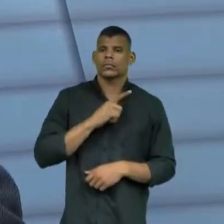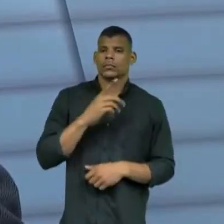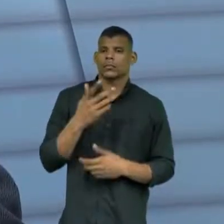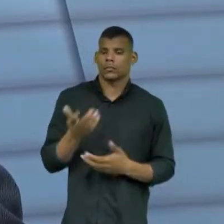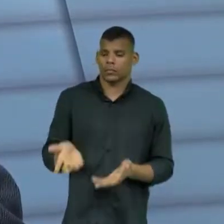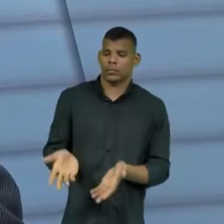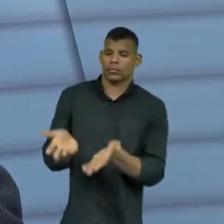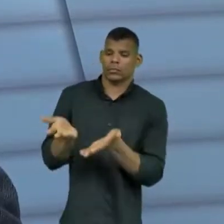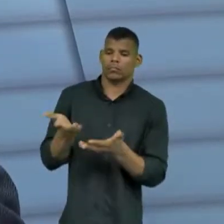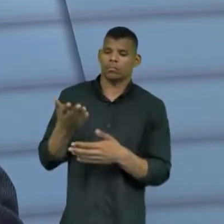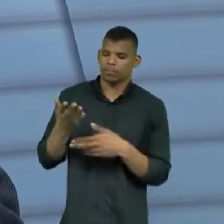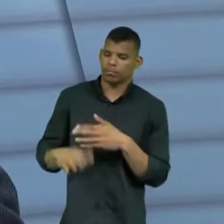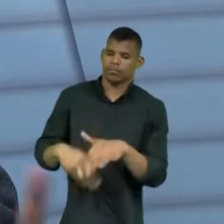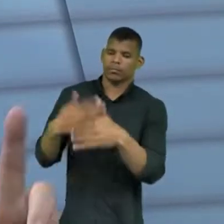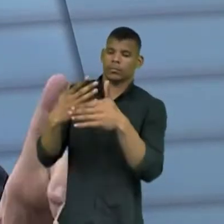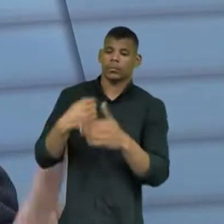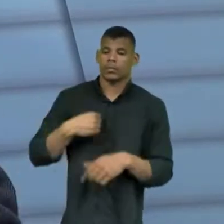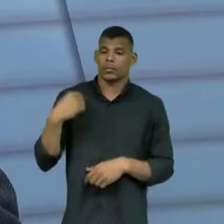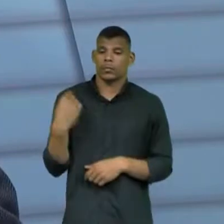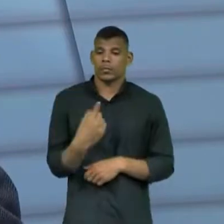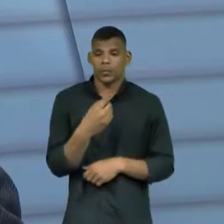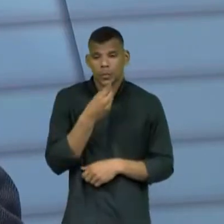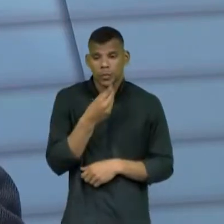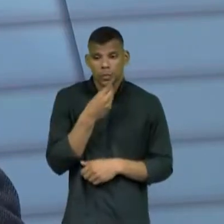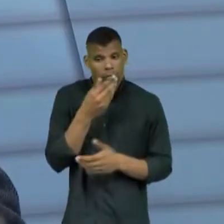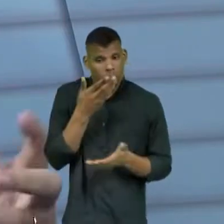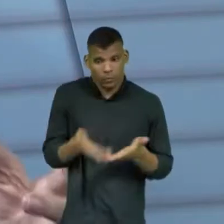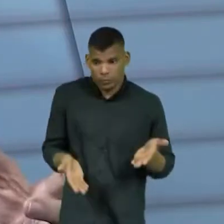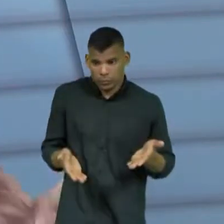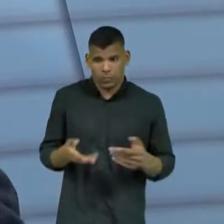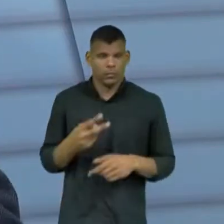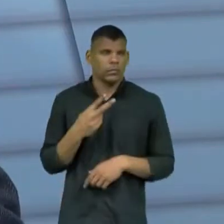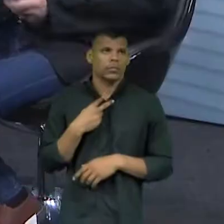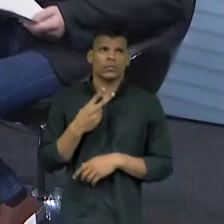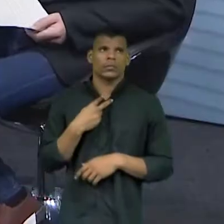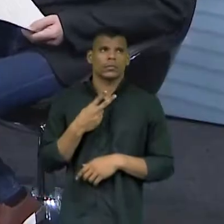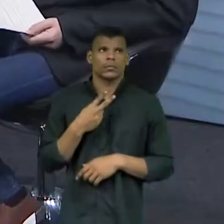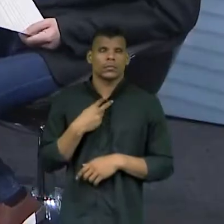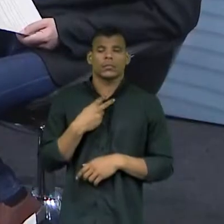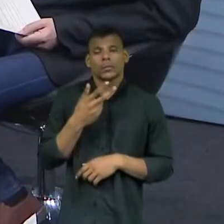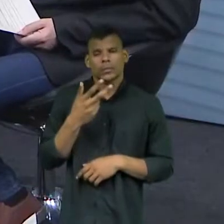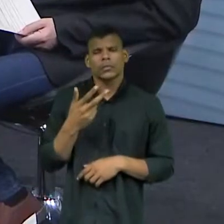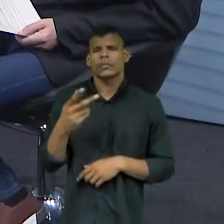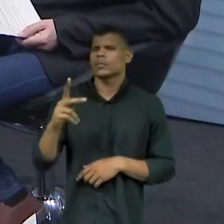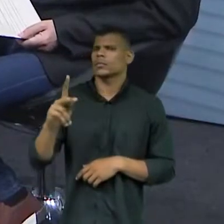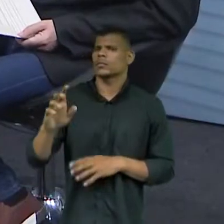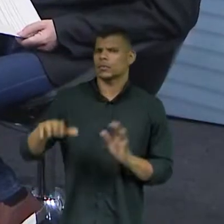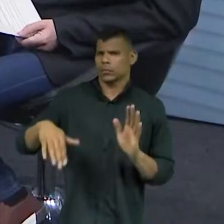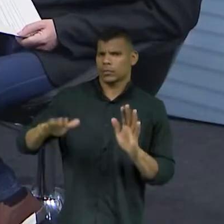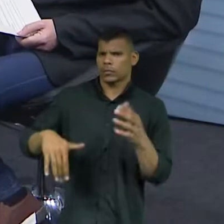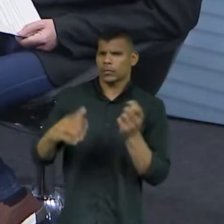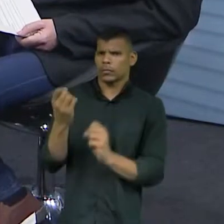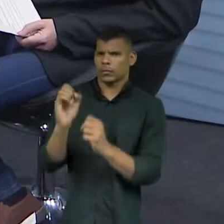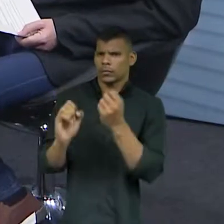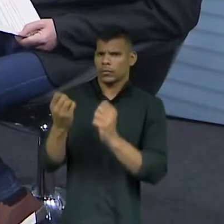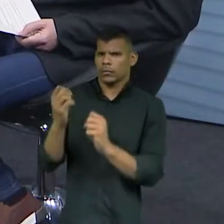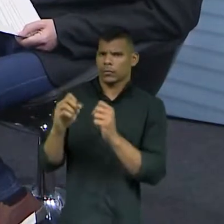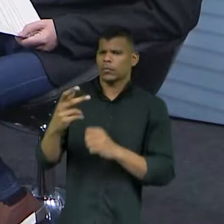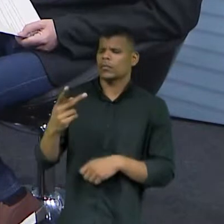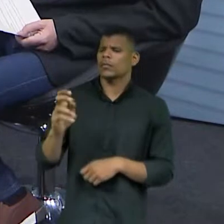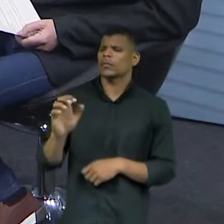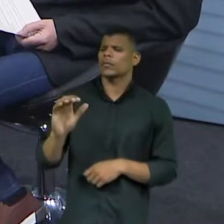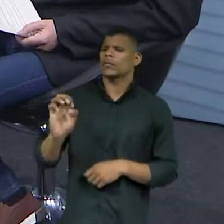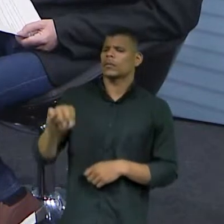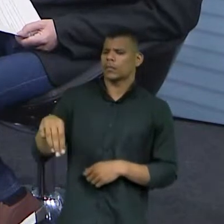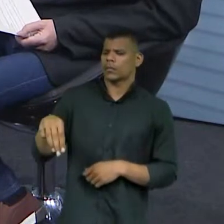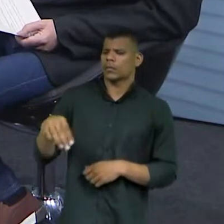Então, nós temos essa oportunidade, não podemos perder. Não podemos perder. O Percém hoje é a grande alavanca. Estratégico. A posição